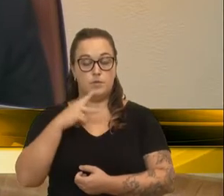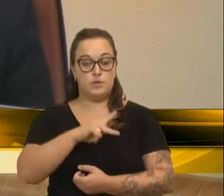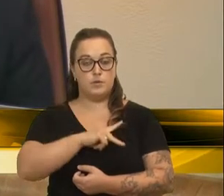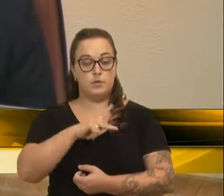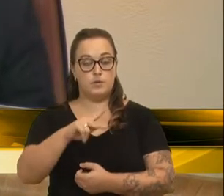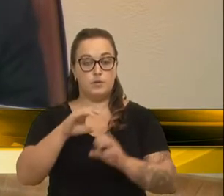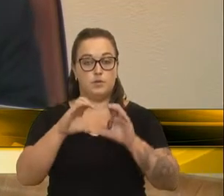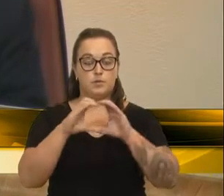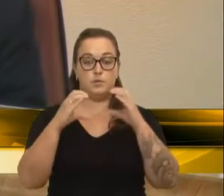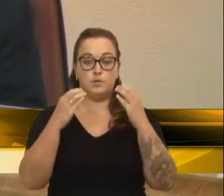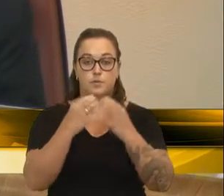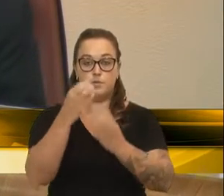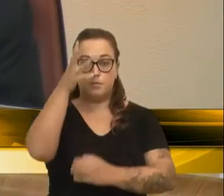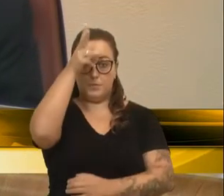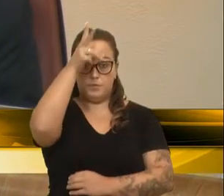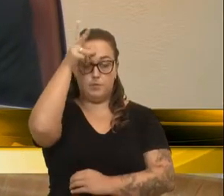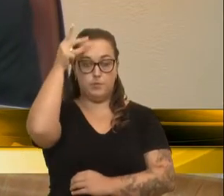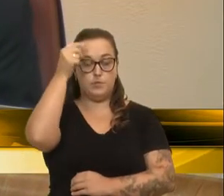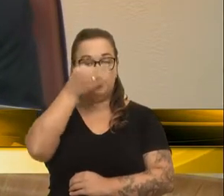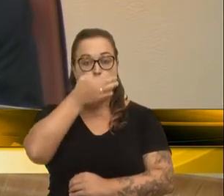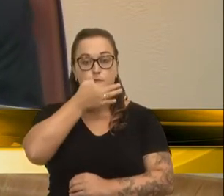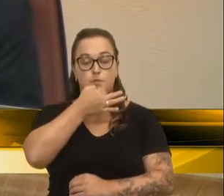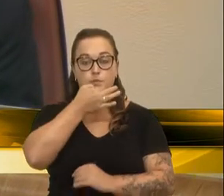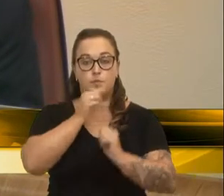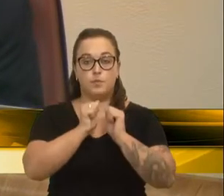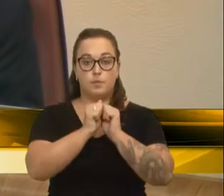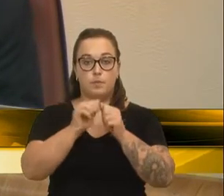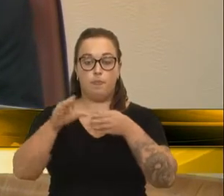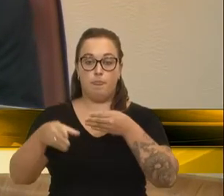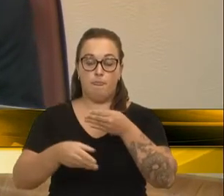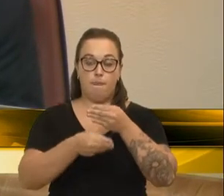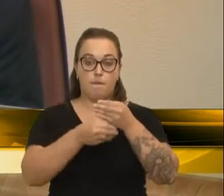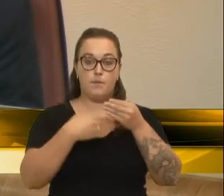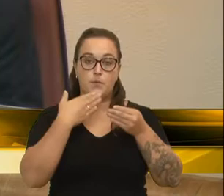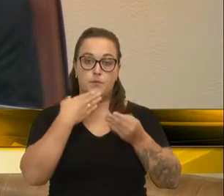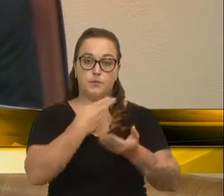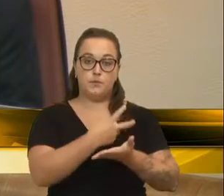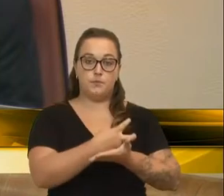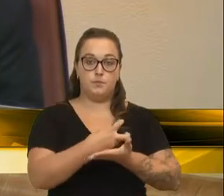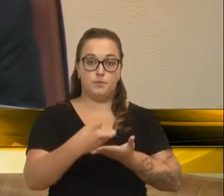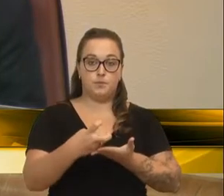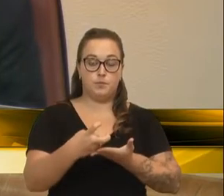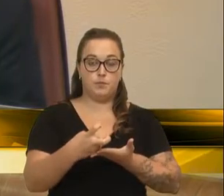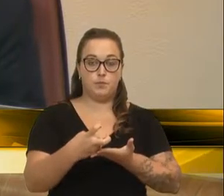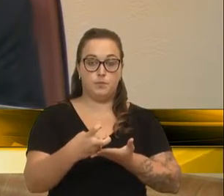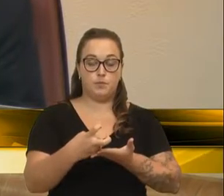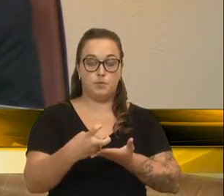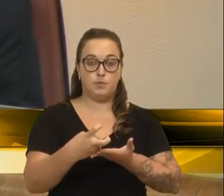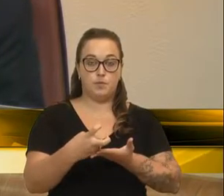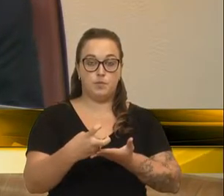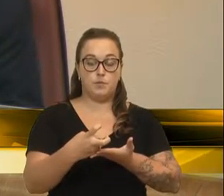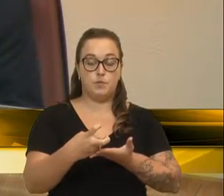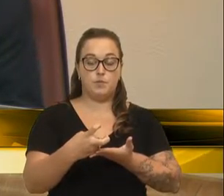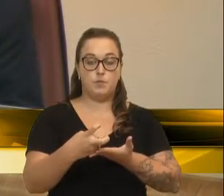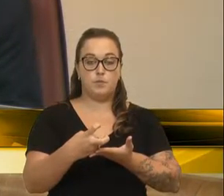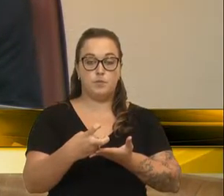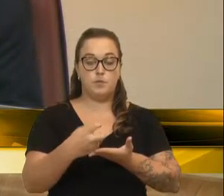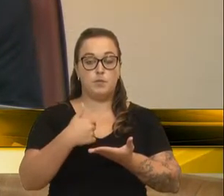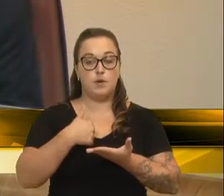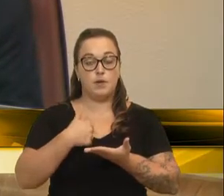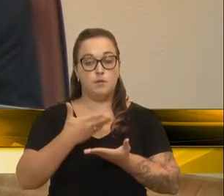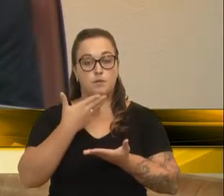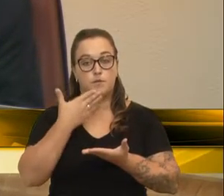Sul. Junta documentos da denúncia e pedido de impeachment ao senhor prefeito. Ricardo Fábio de Abreu vem diante de